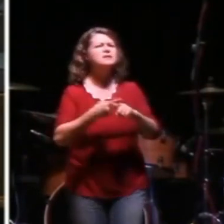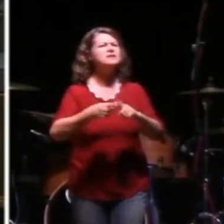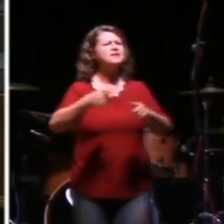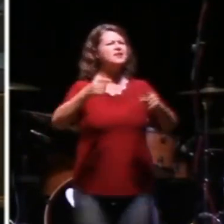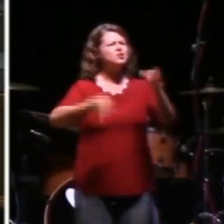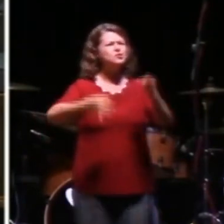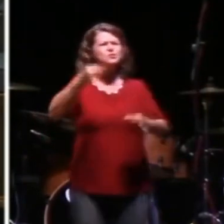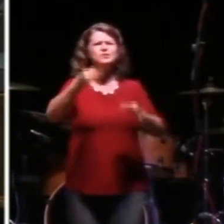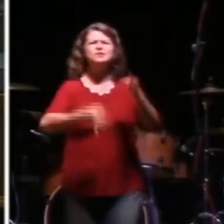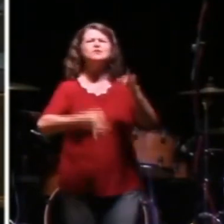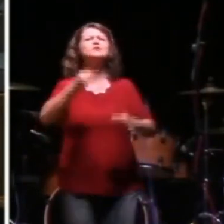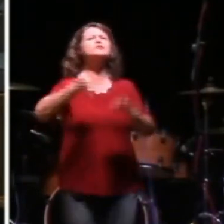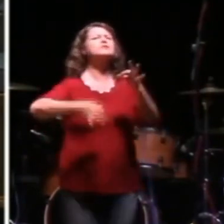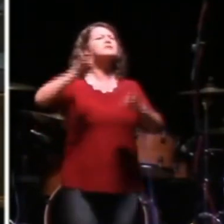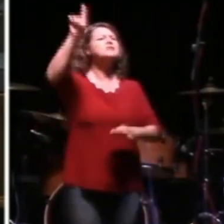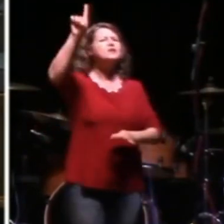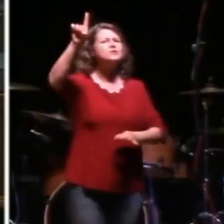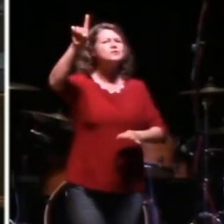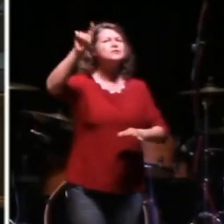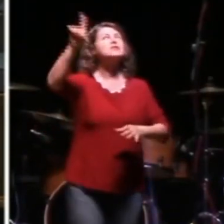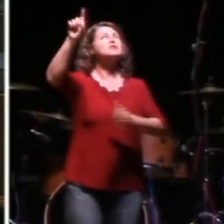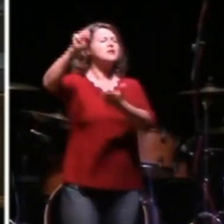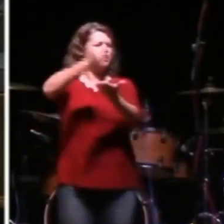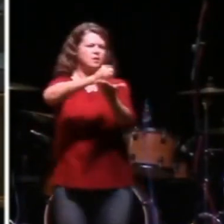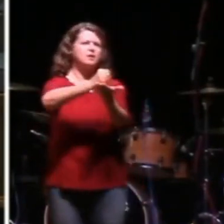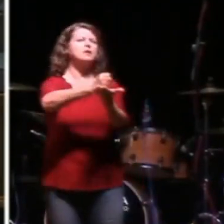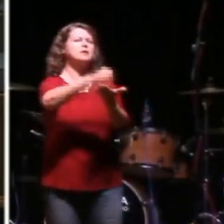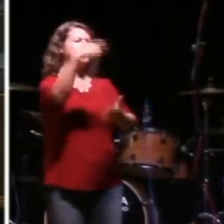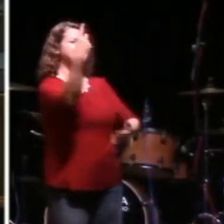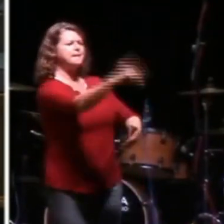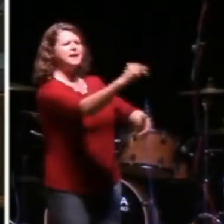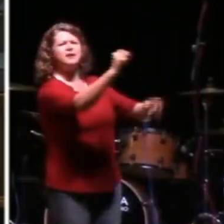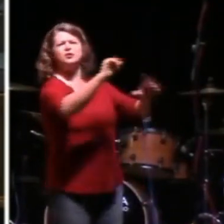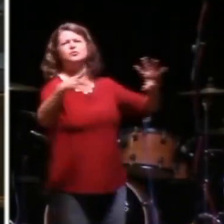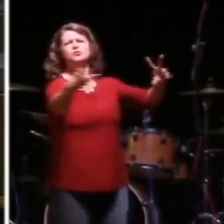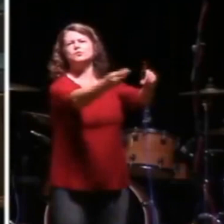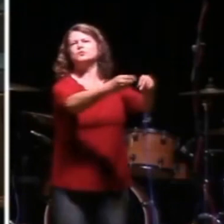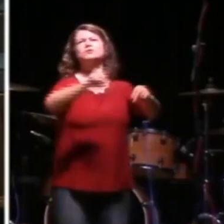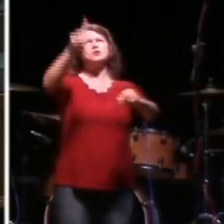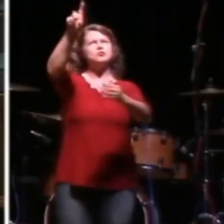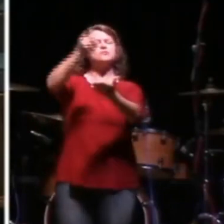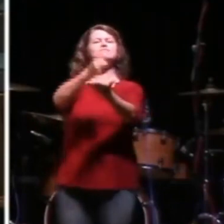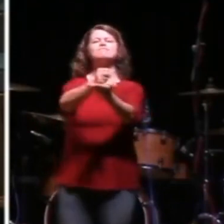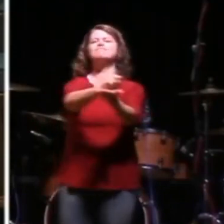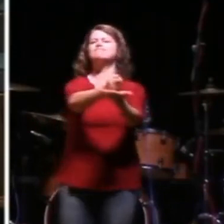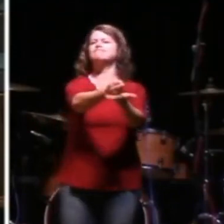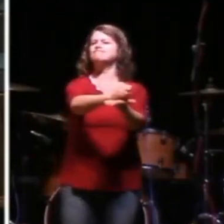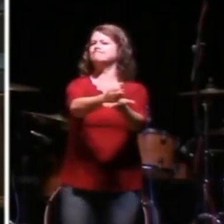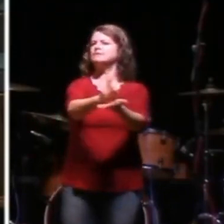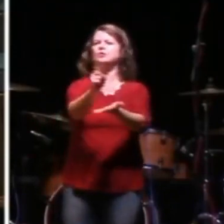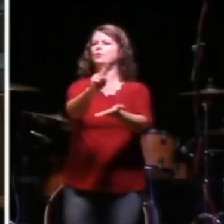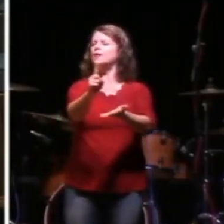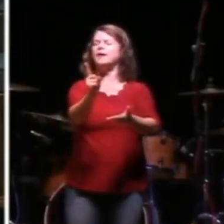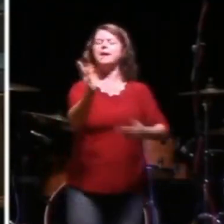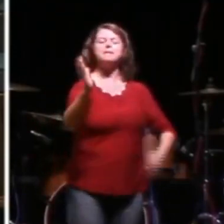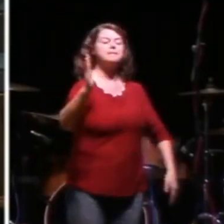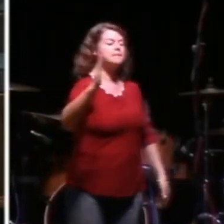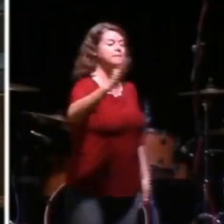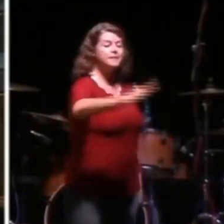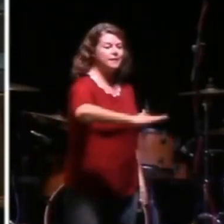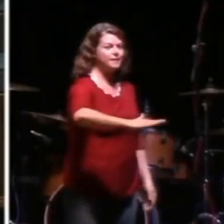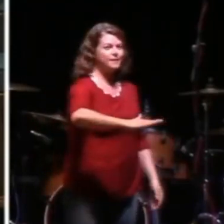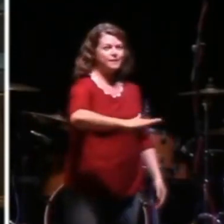dessas pragas que estão sob o domínio de deus essas pragas que estão sob o controle de deus não é causar mal no homem